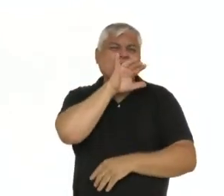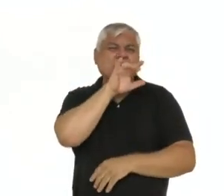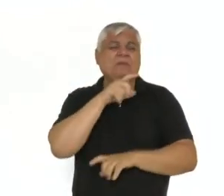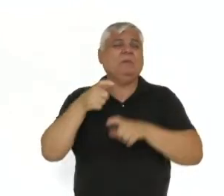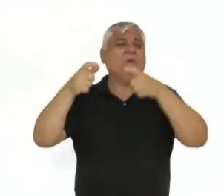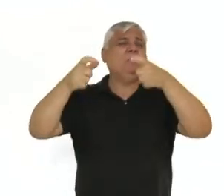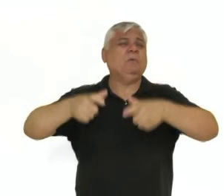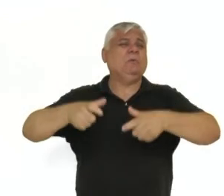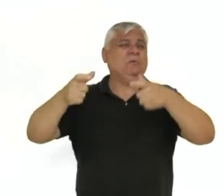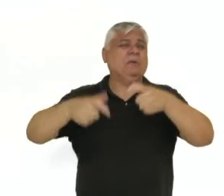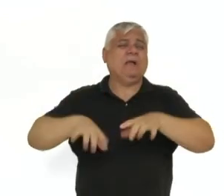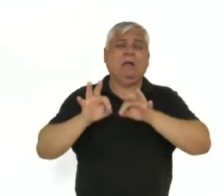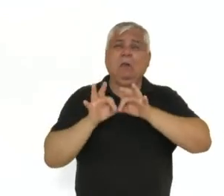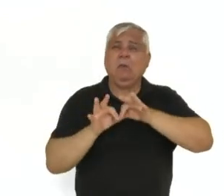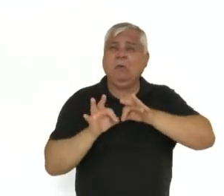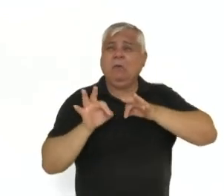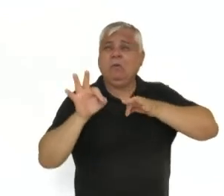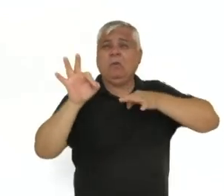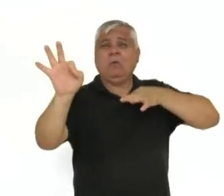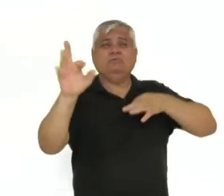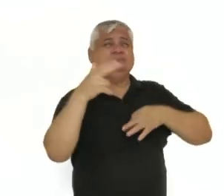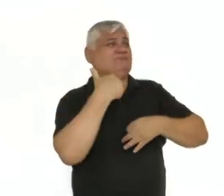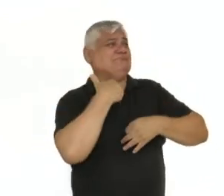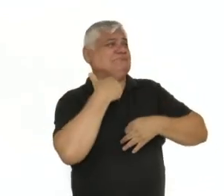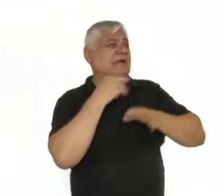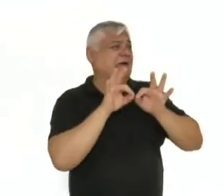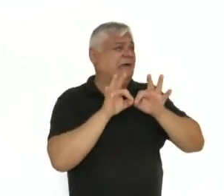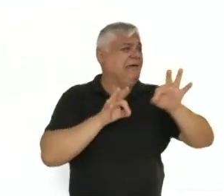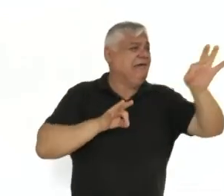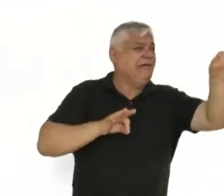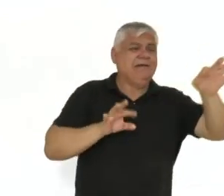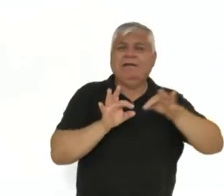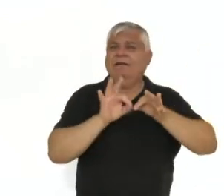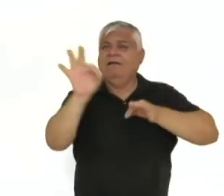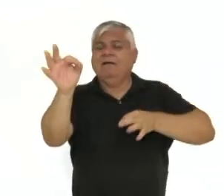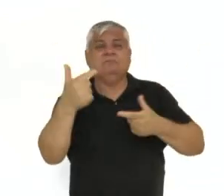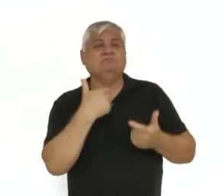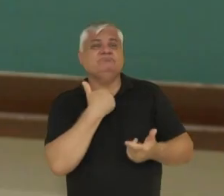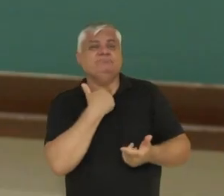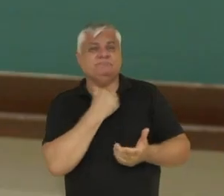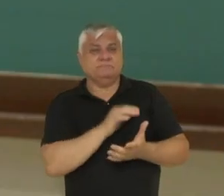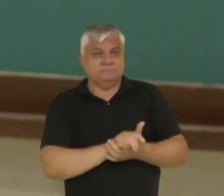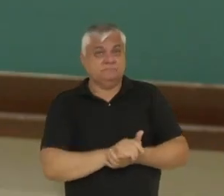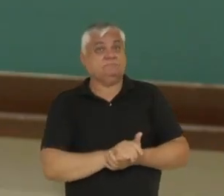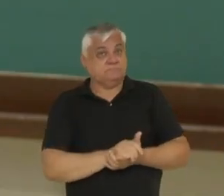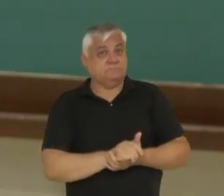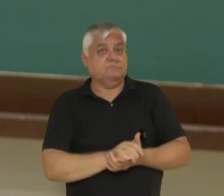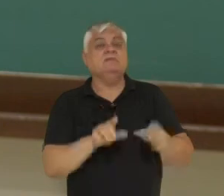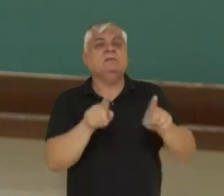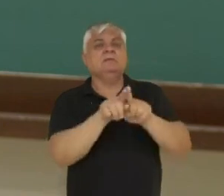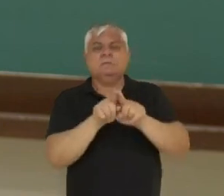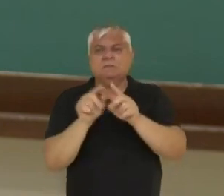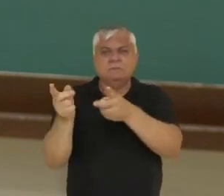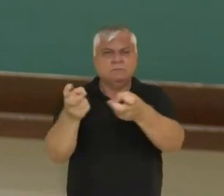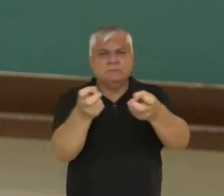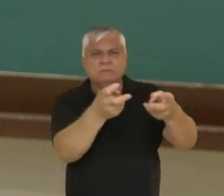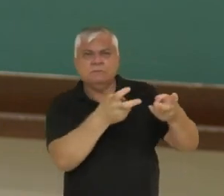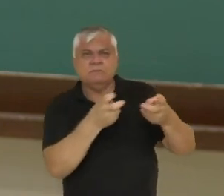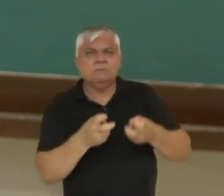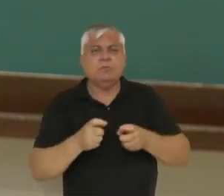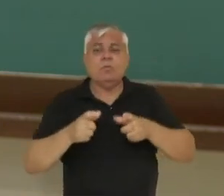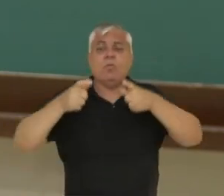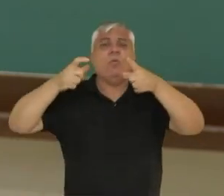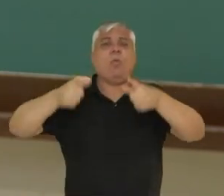que muitas vezes fica distante de determinados pontos de distribuição em renda, e também a observação topográfica, ou